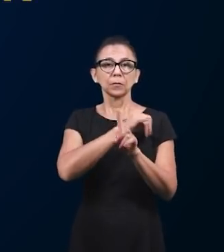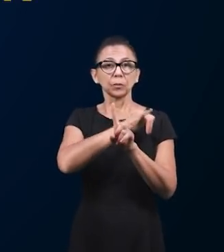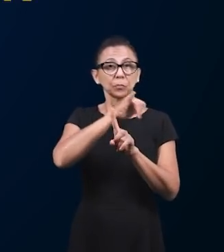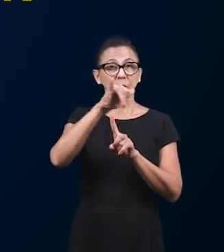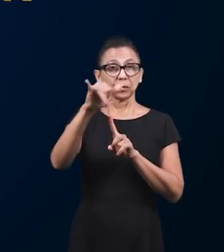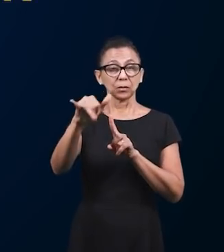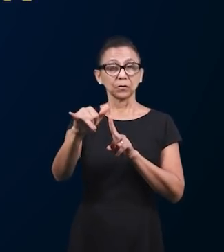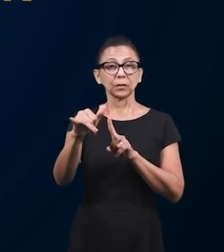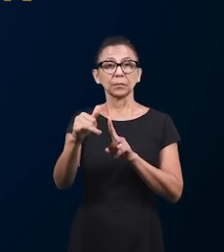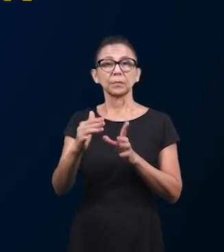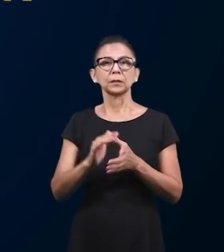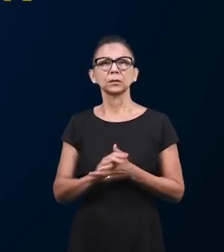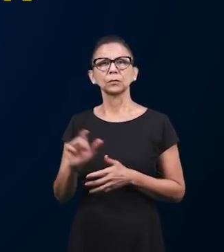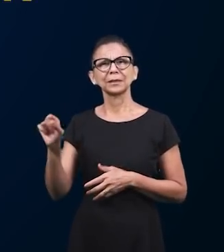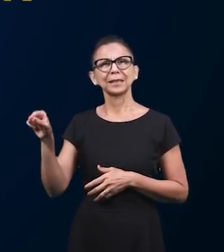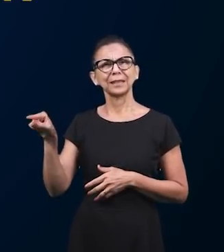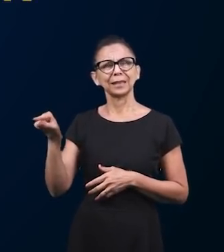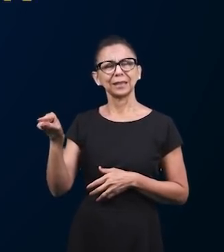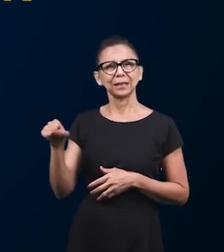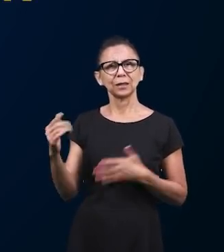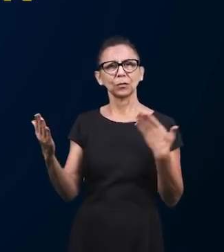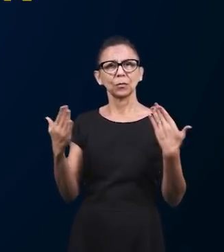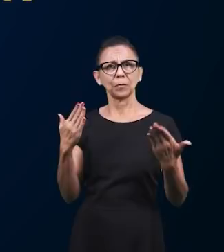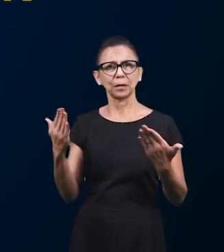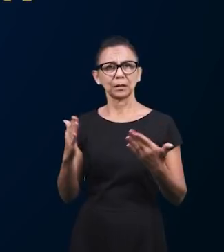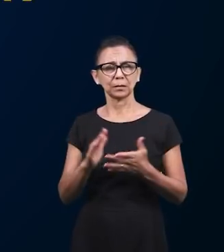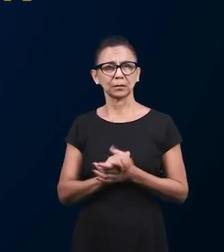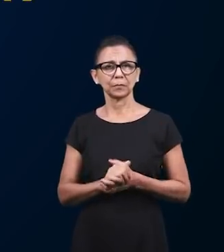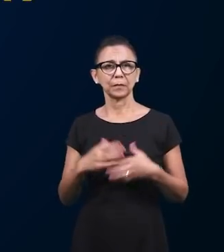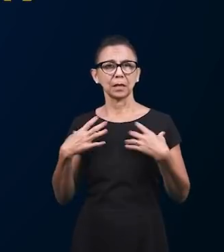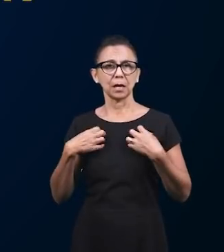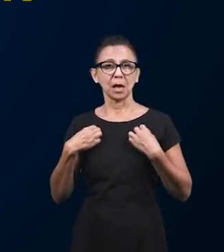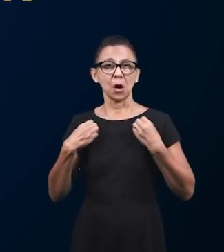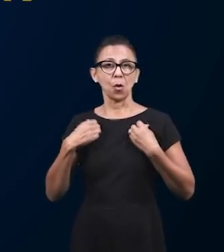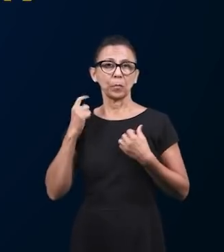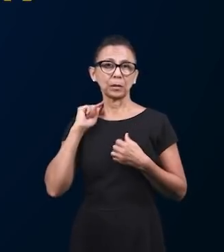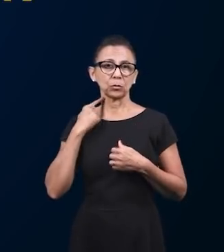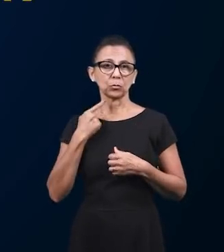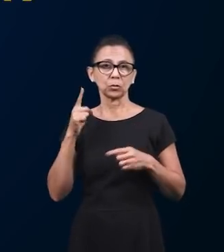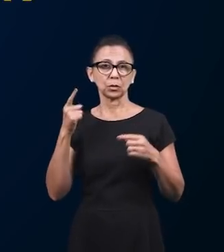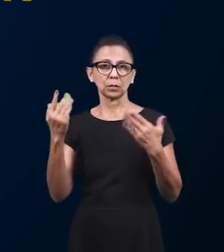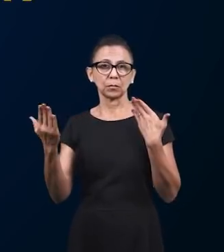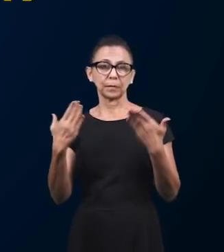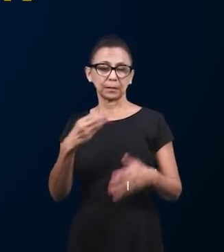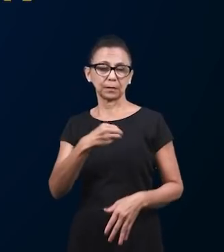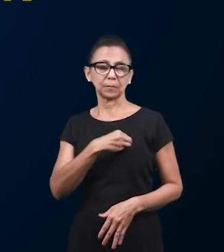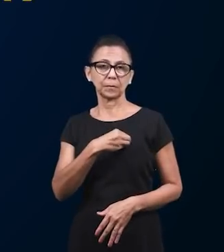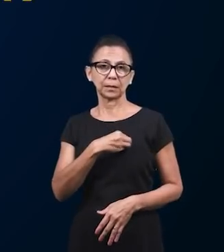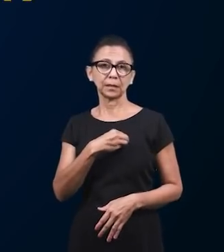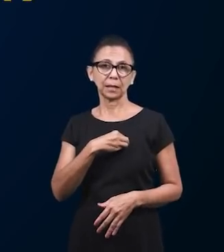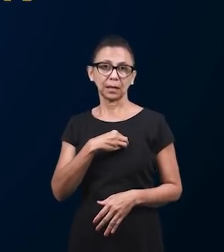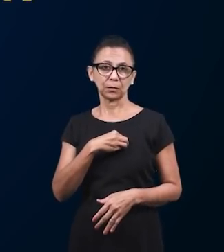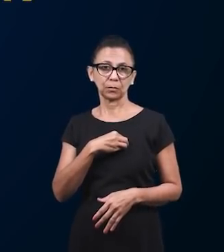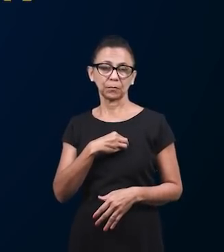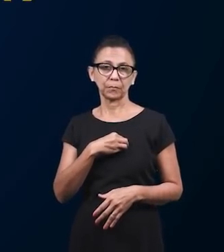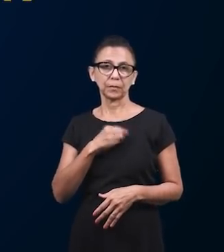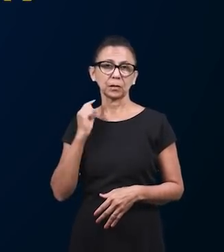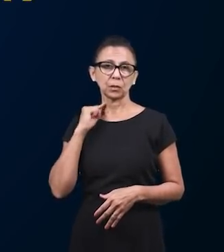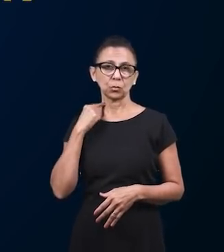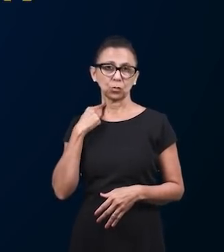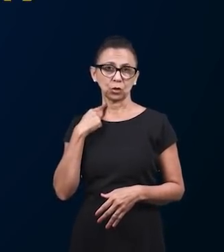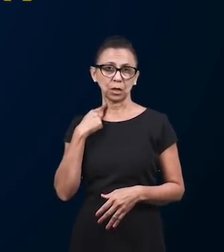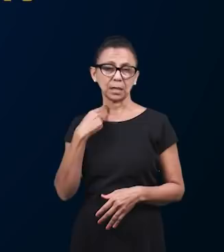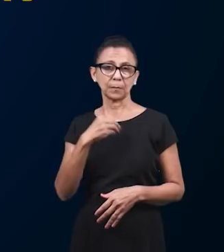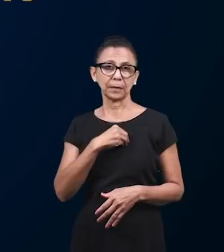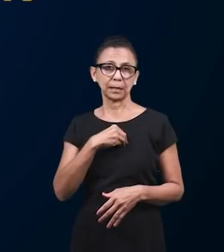vestes sujas de pecado e foram substituídas por vestes de salvação lavadas no sangue do Cordeiro. E o